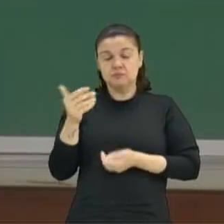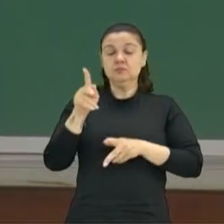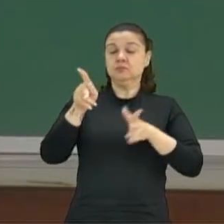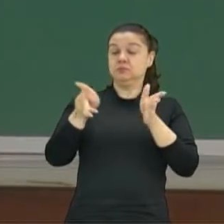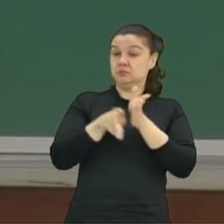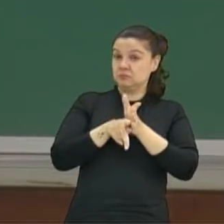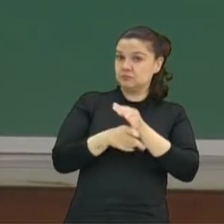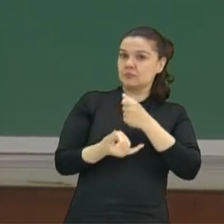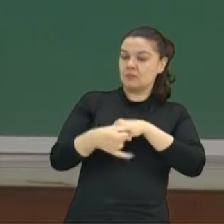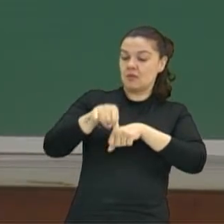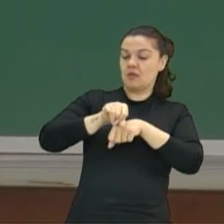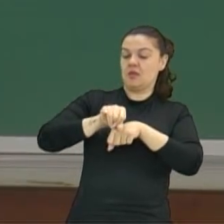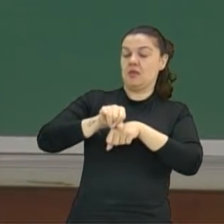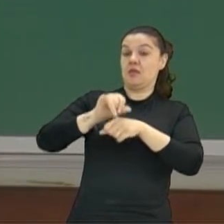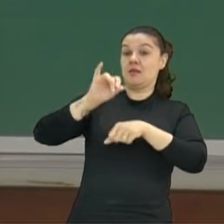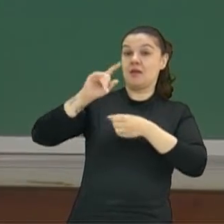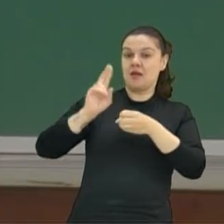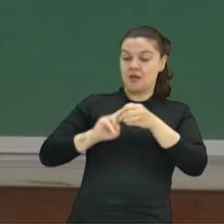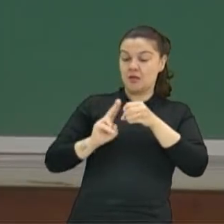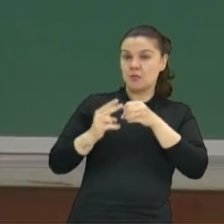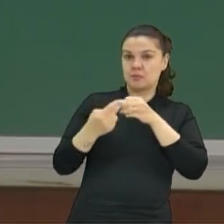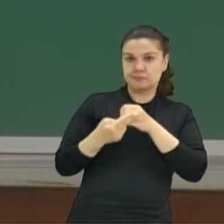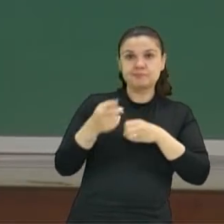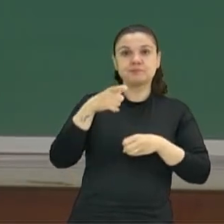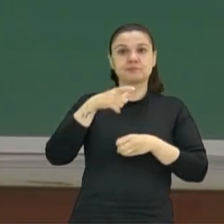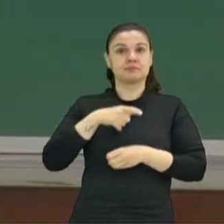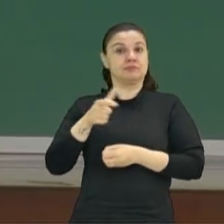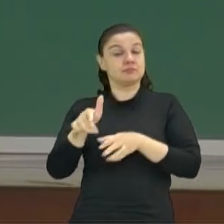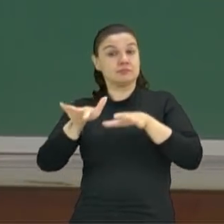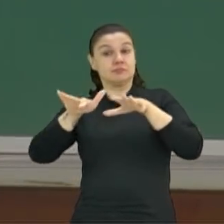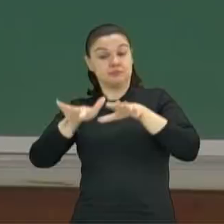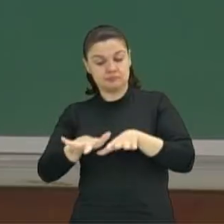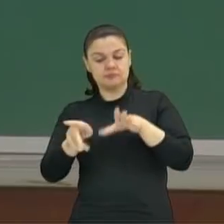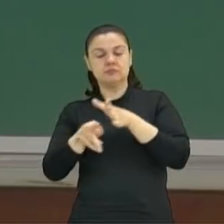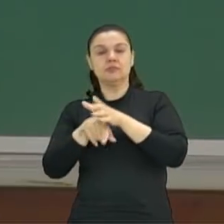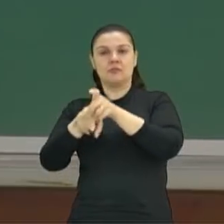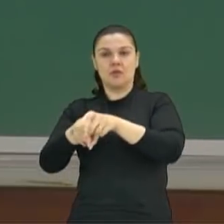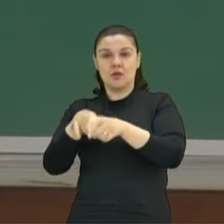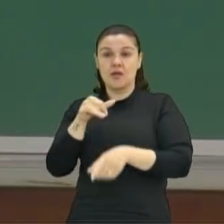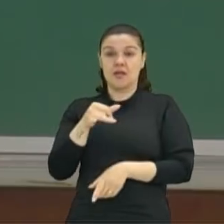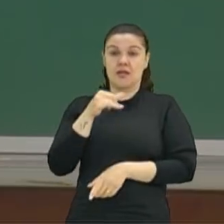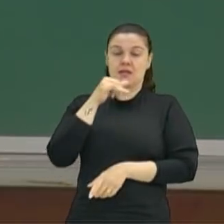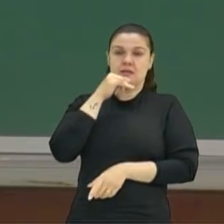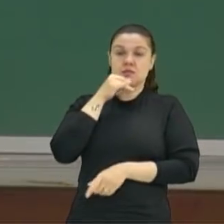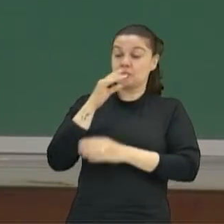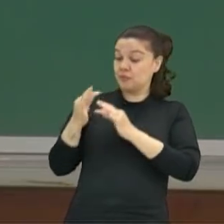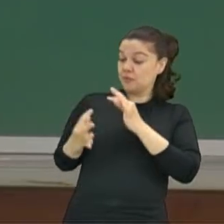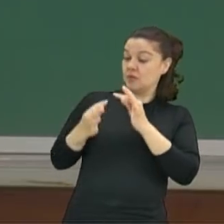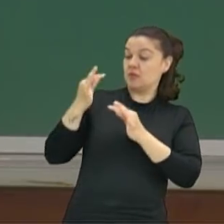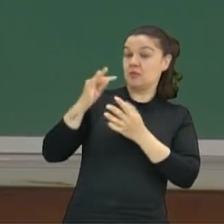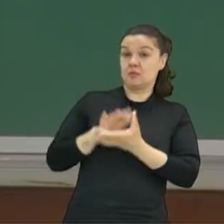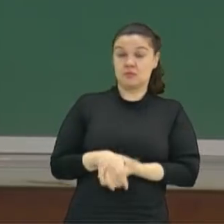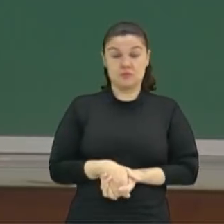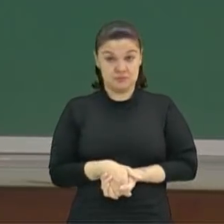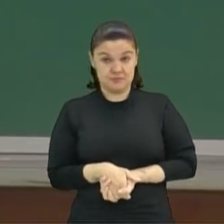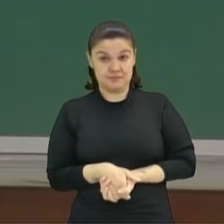elementos urbanos estão inseridos lá na área rural, principalmente a parte de